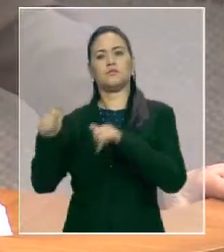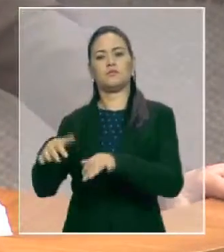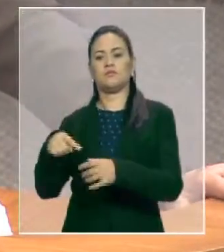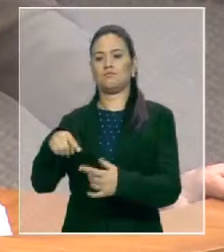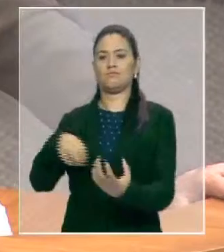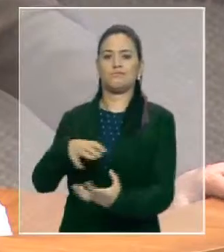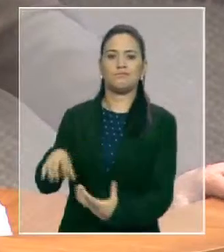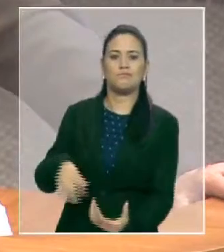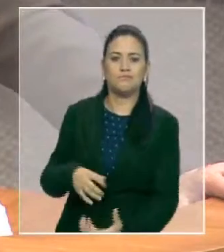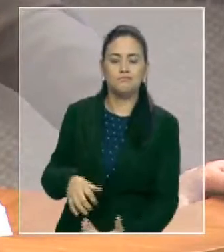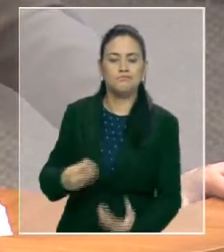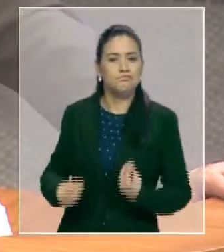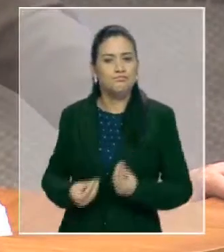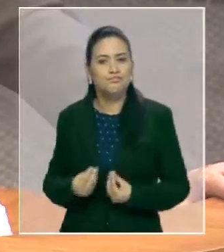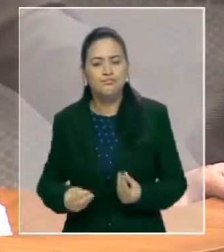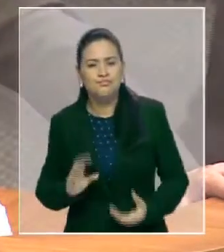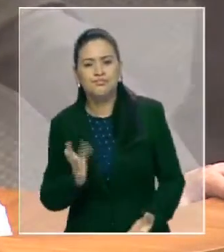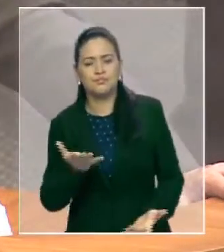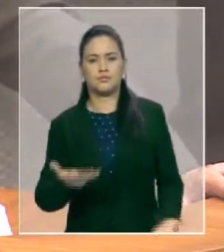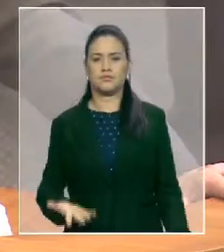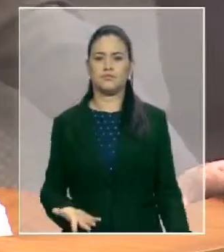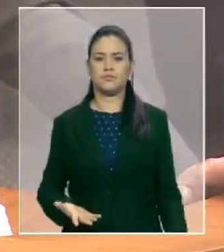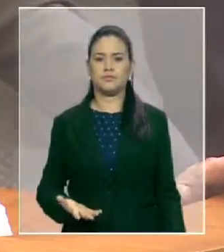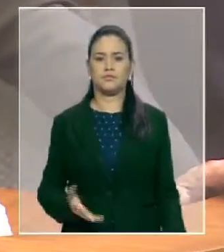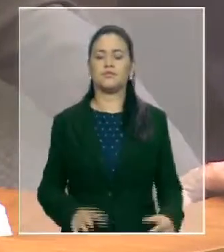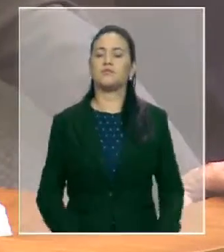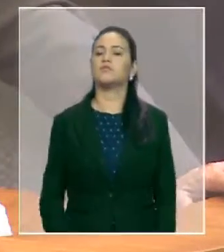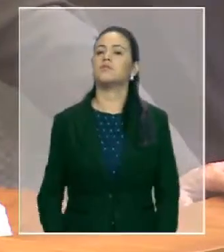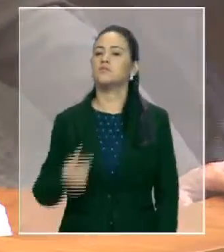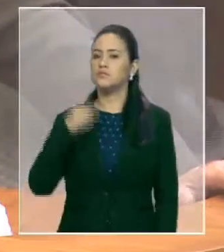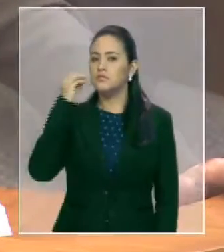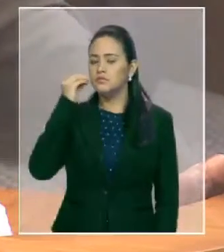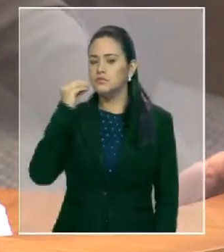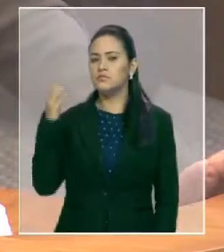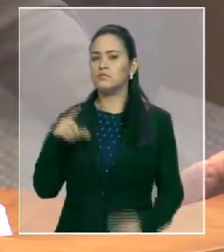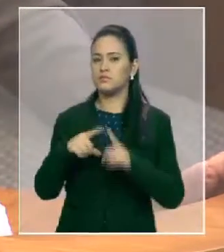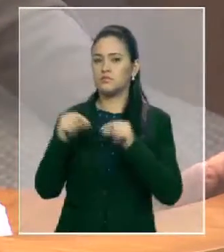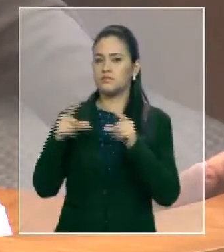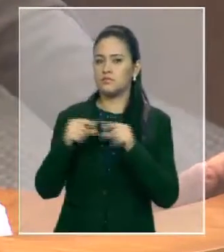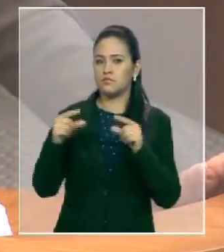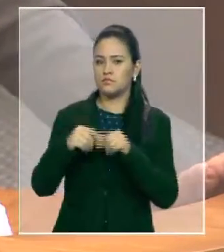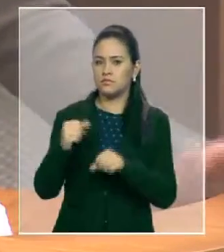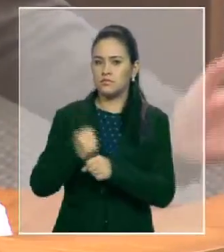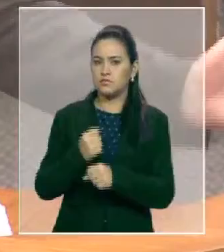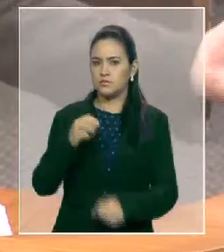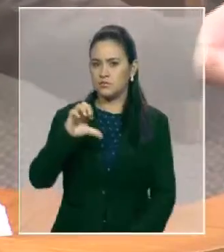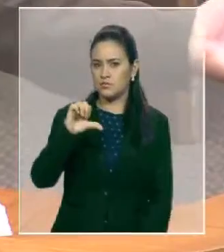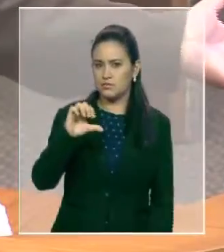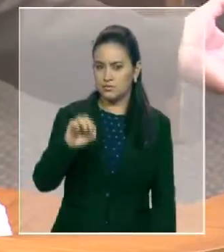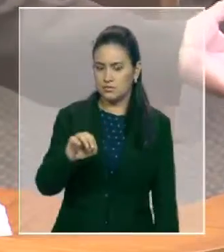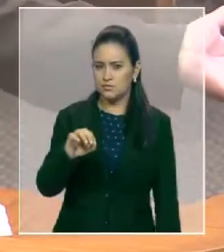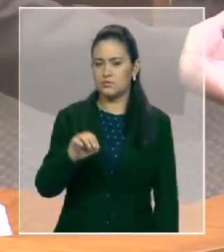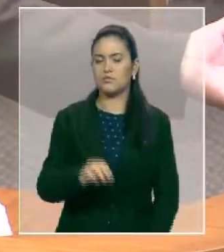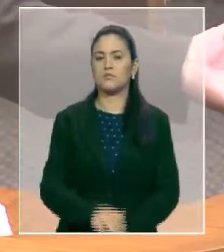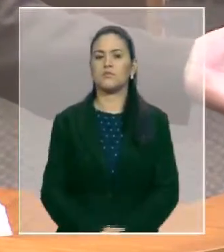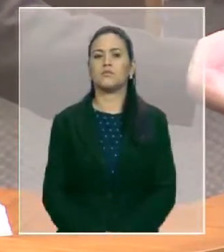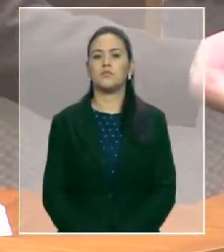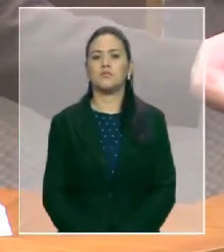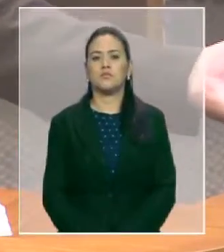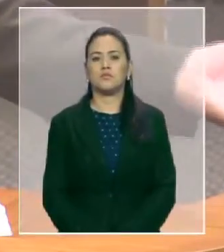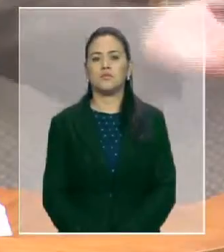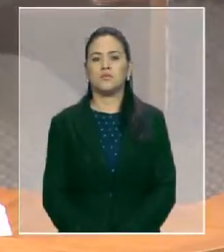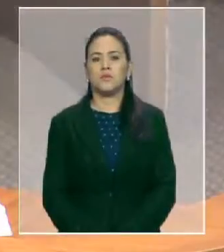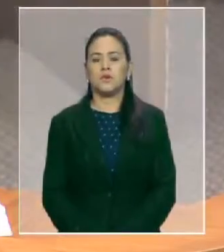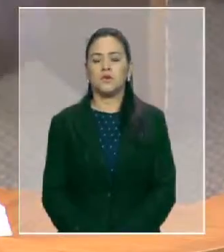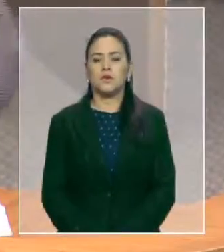Brasília, na década de 90 ou 2000, eu encontrei lá a Polícia Federal cercada pelo Exército, não pude entrar na minha casa.